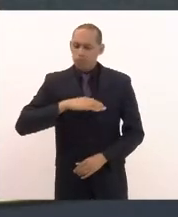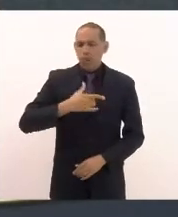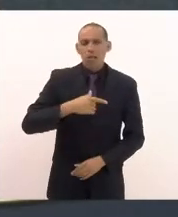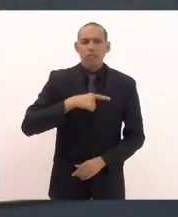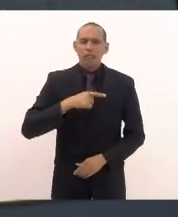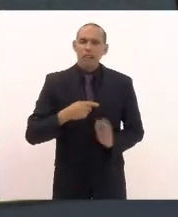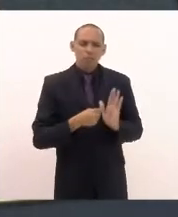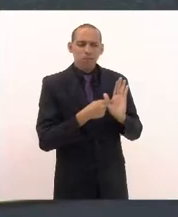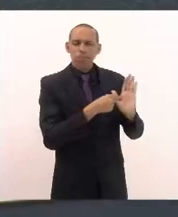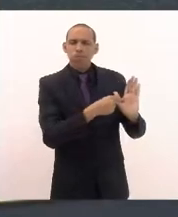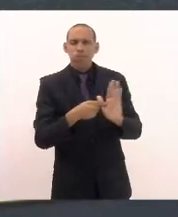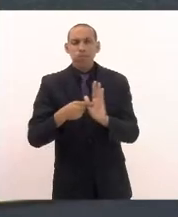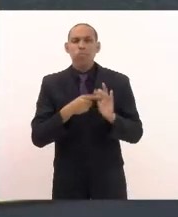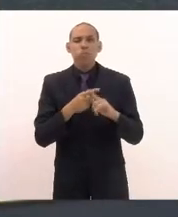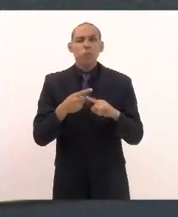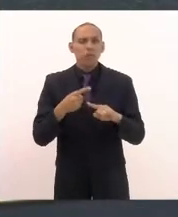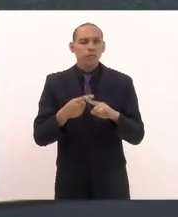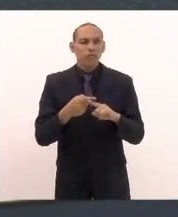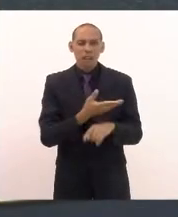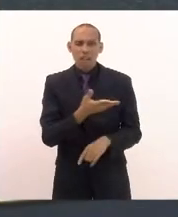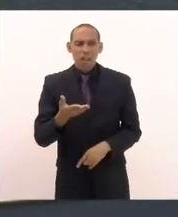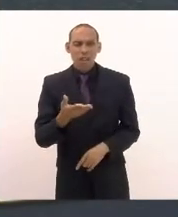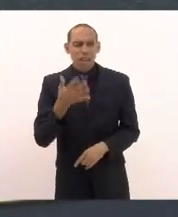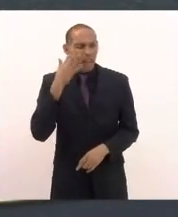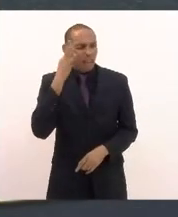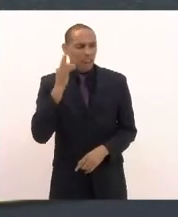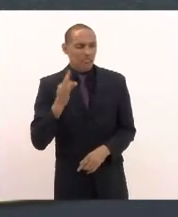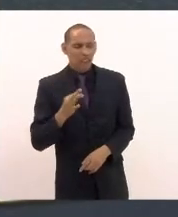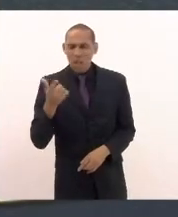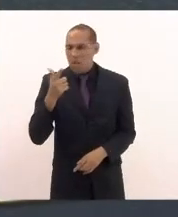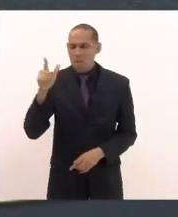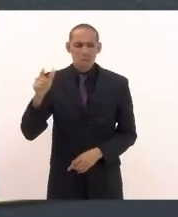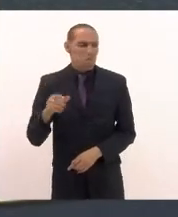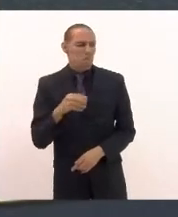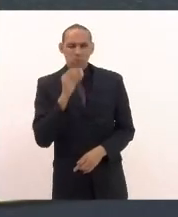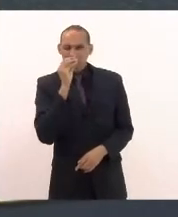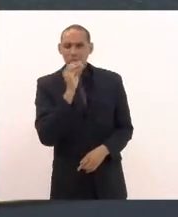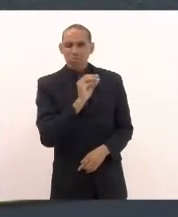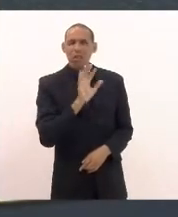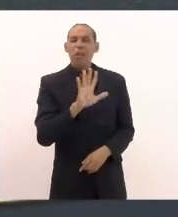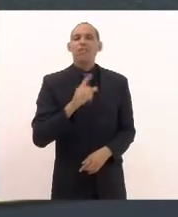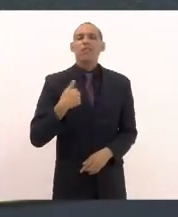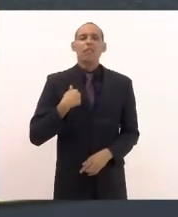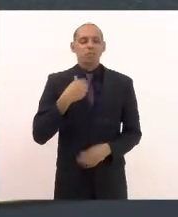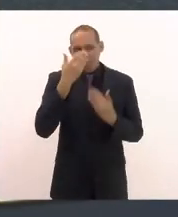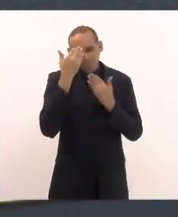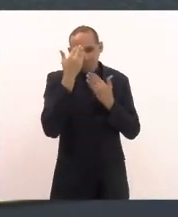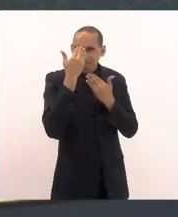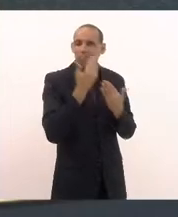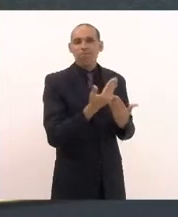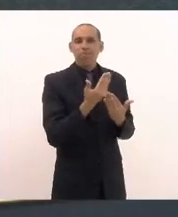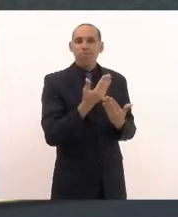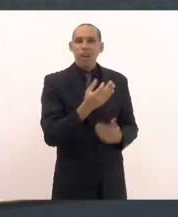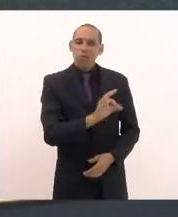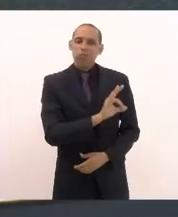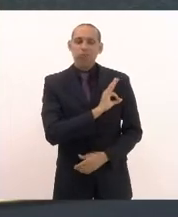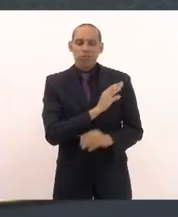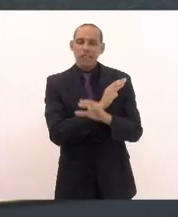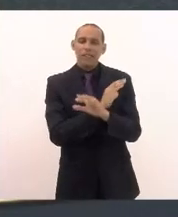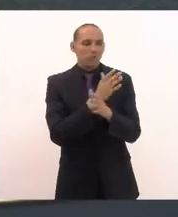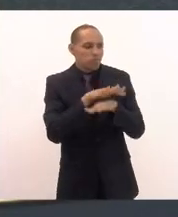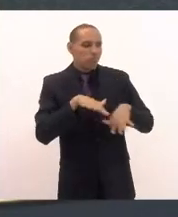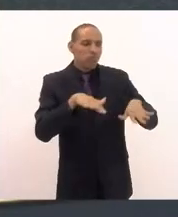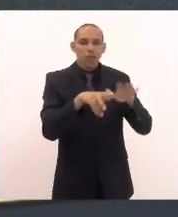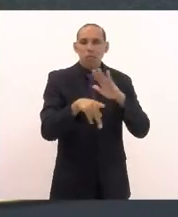muitas das vezes não são entendidos, e quero externar meu agradecimento aos policiais civis